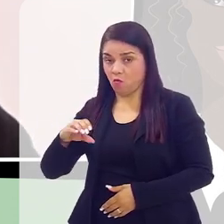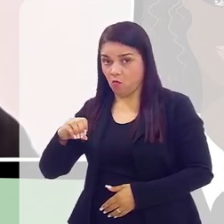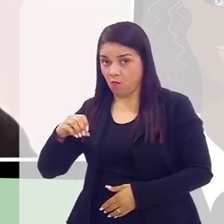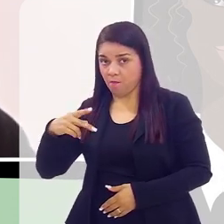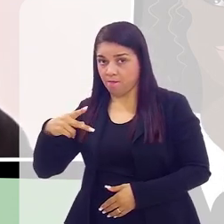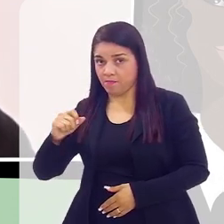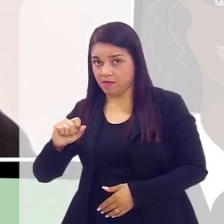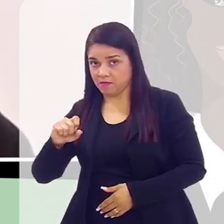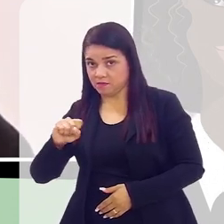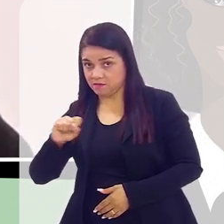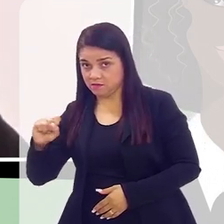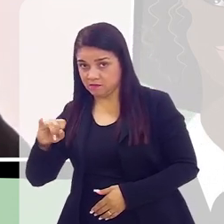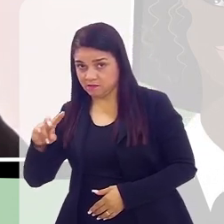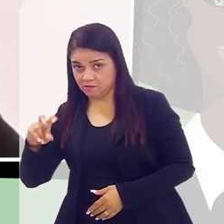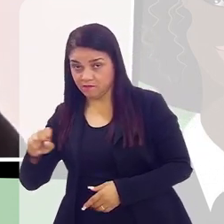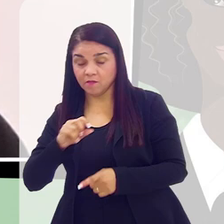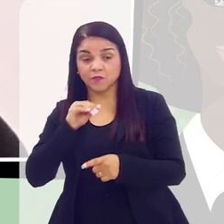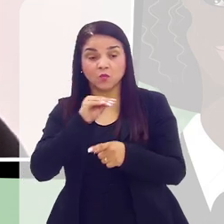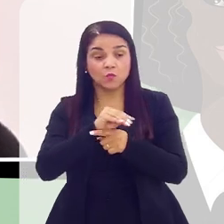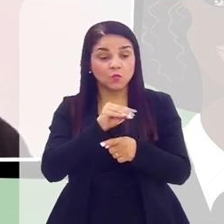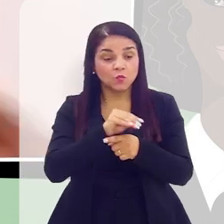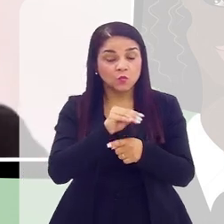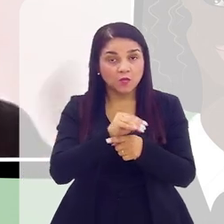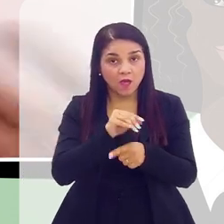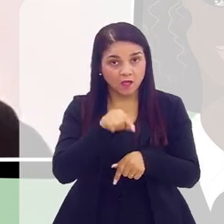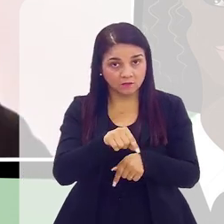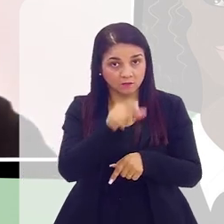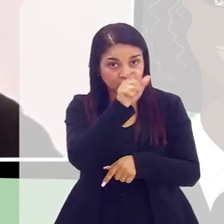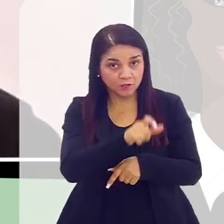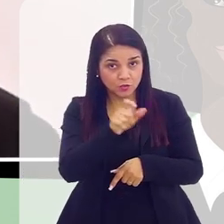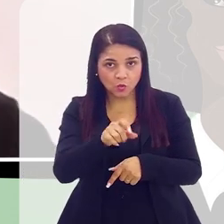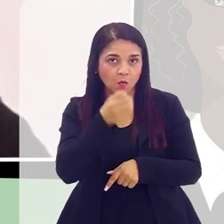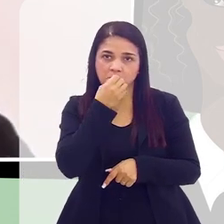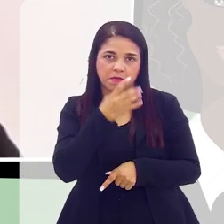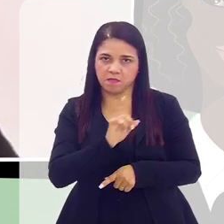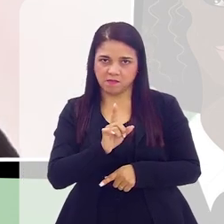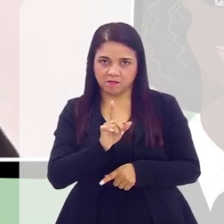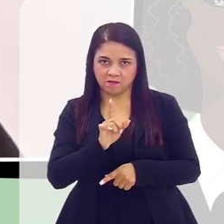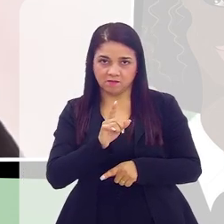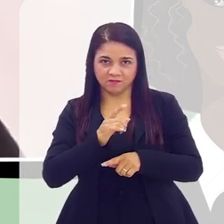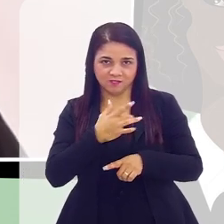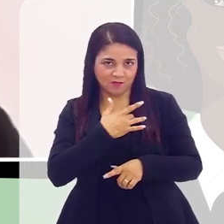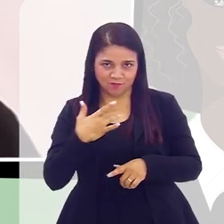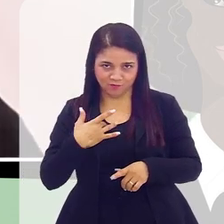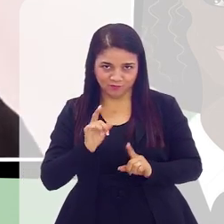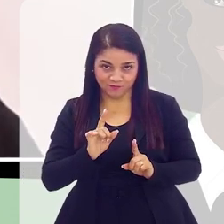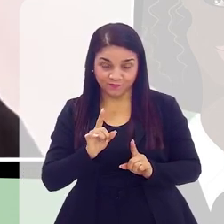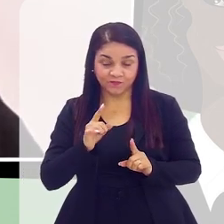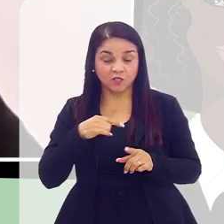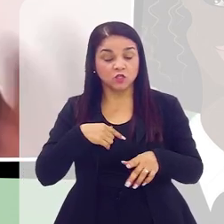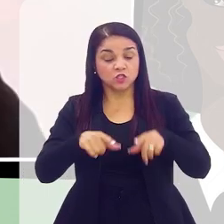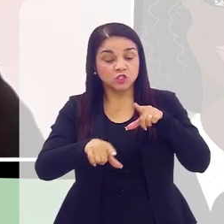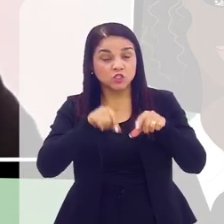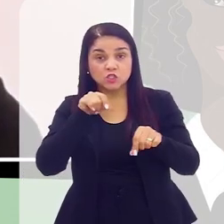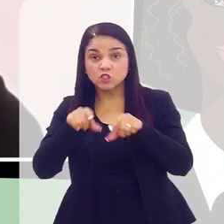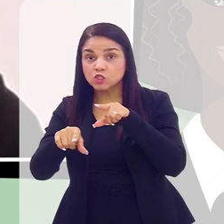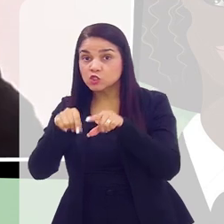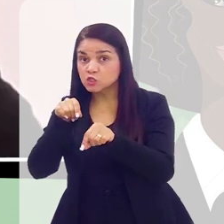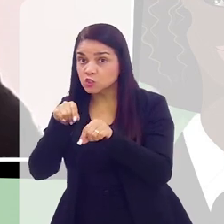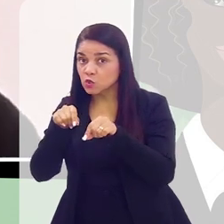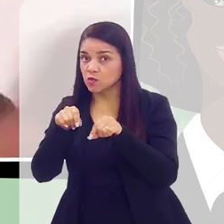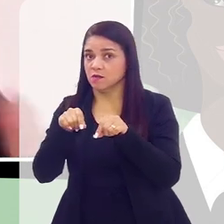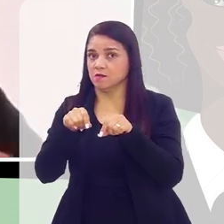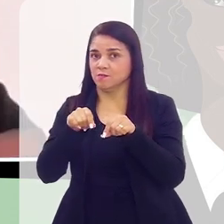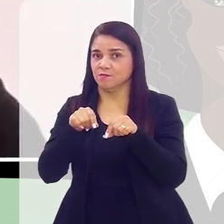para pessoa com cuidado paliativo que está funcionalmente bem. É um cuidado paliativo nosso, nós